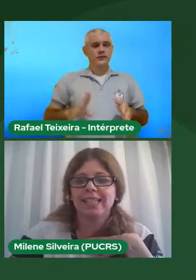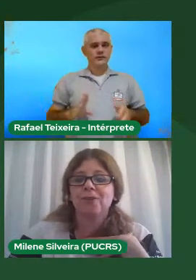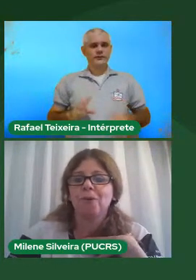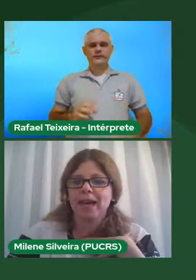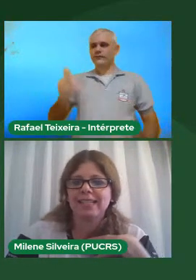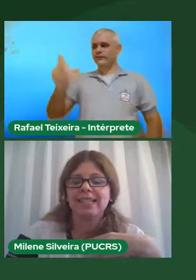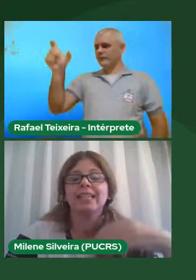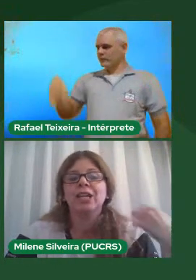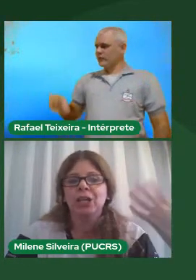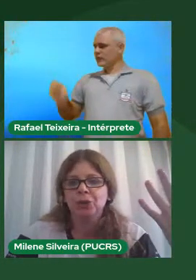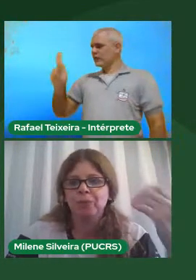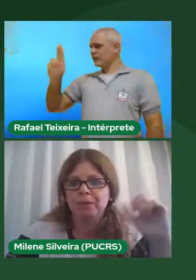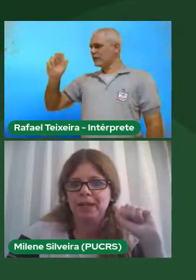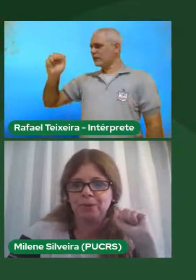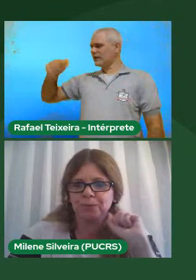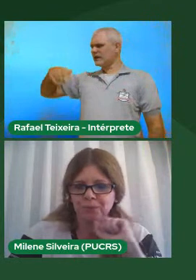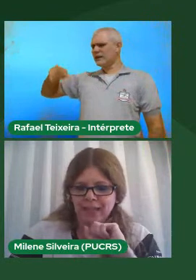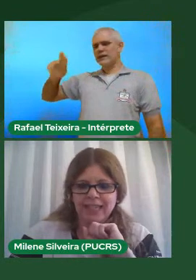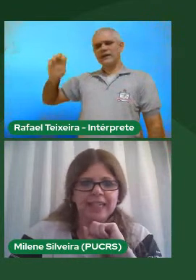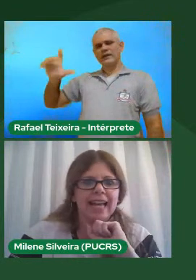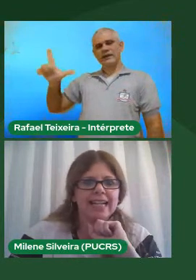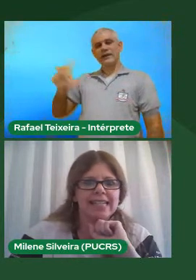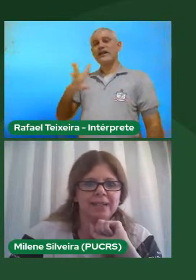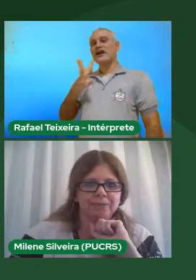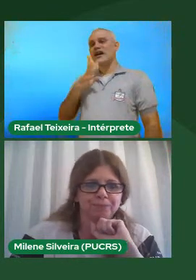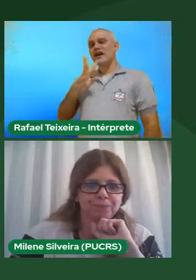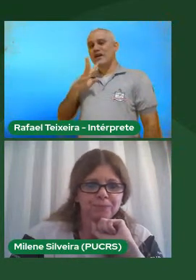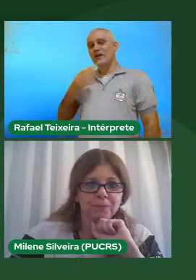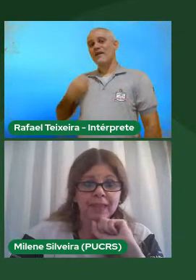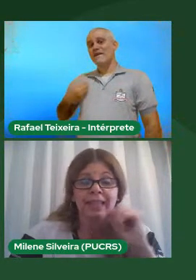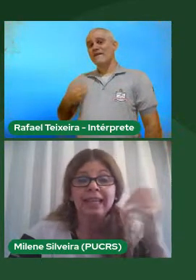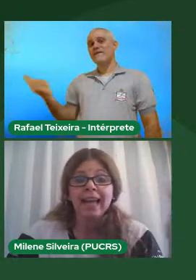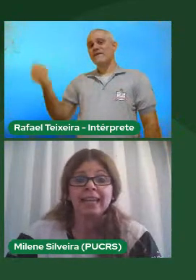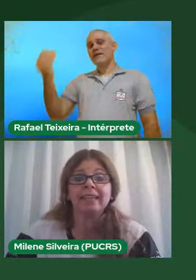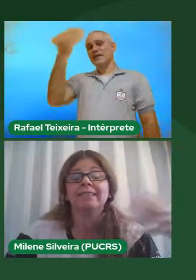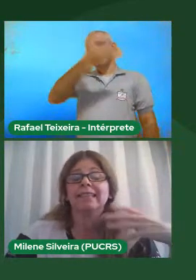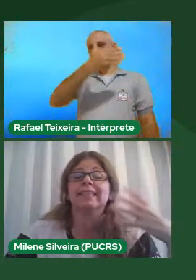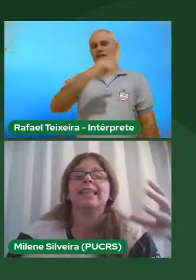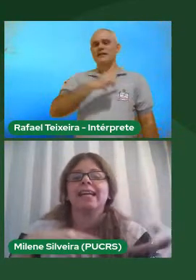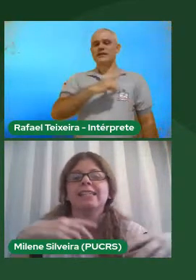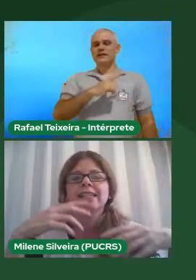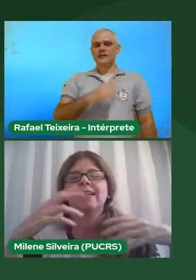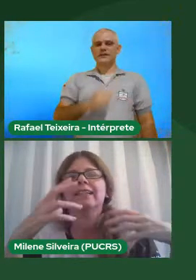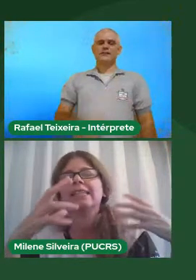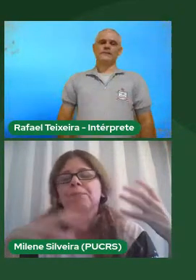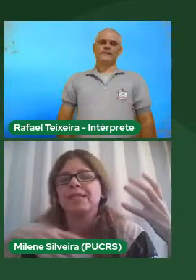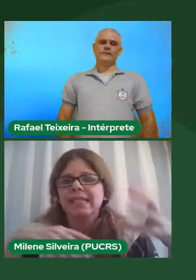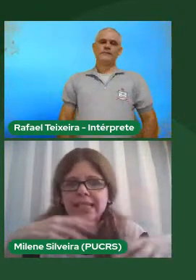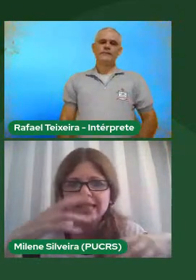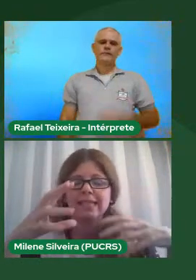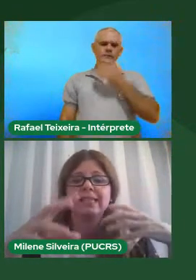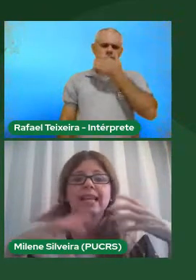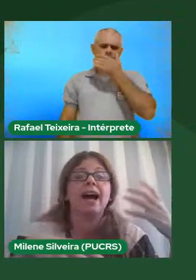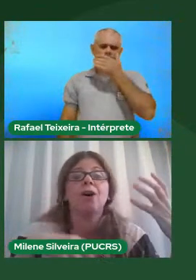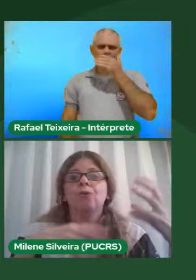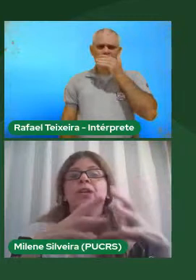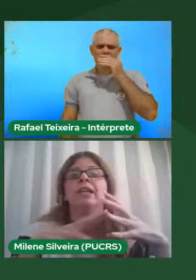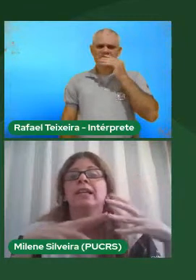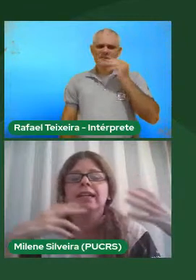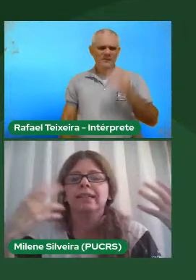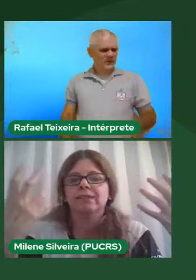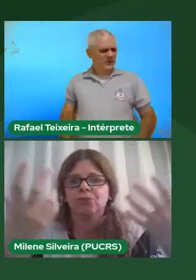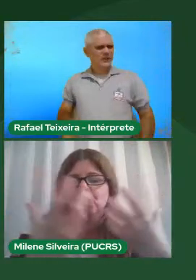no IHC começa no primeiro IHC. E aí, dessa pesquisa